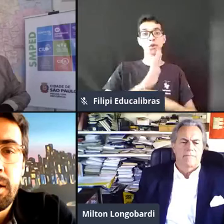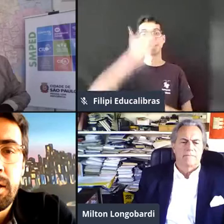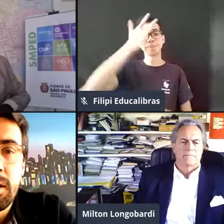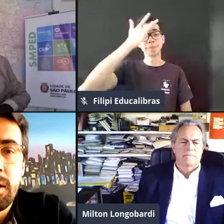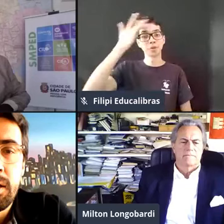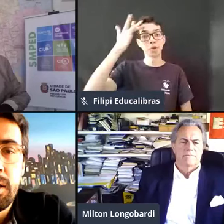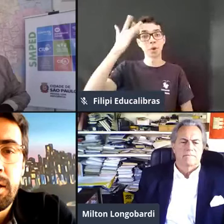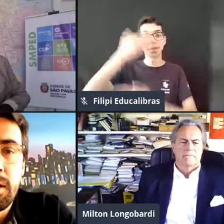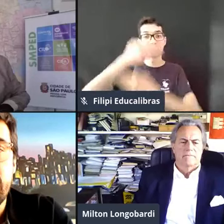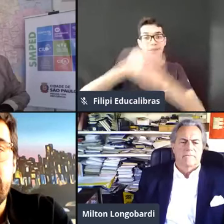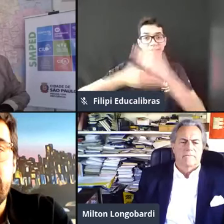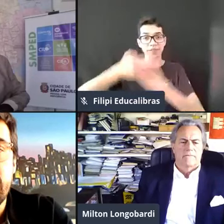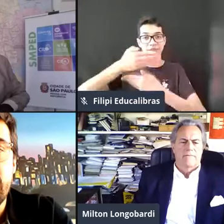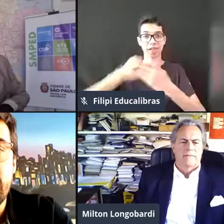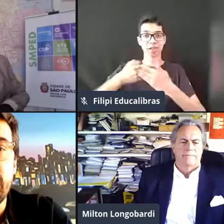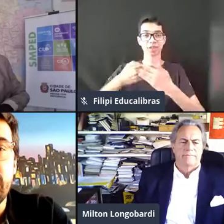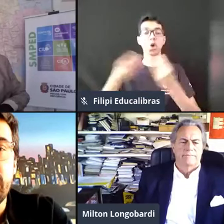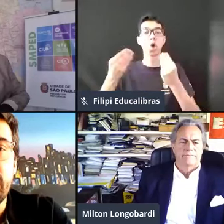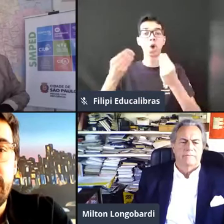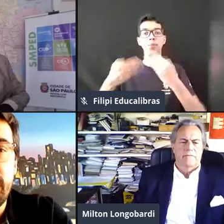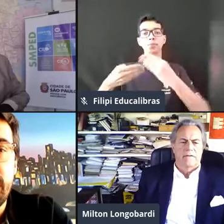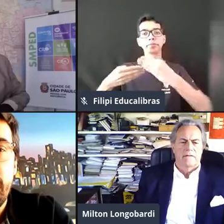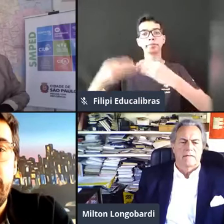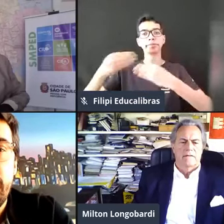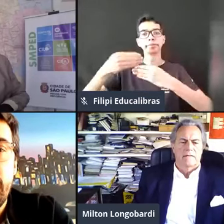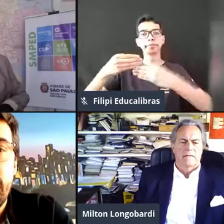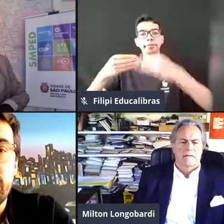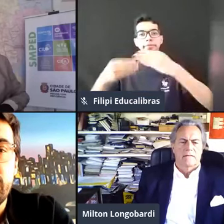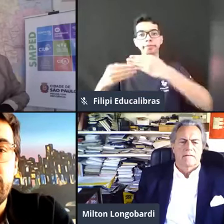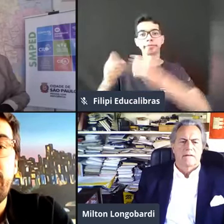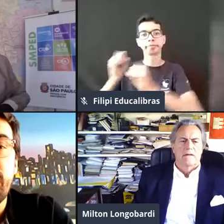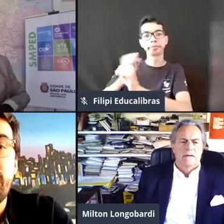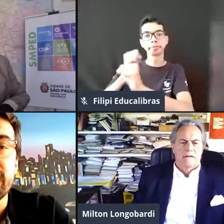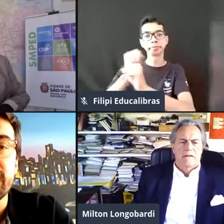garantir que a gente não sofra mais.